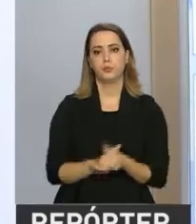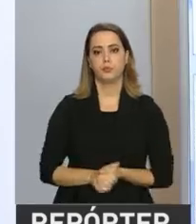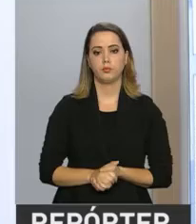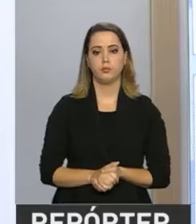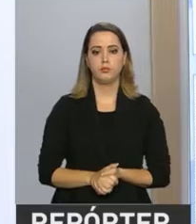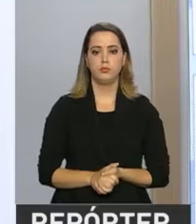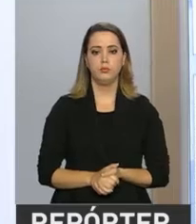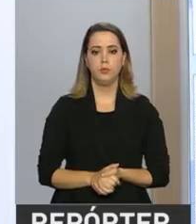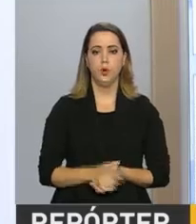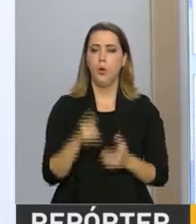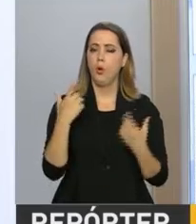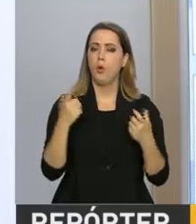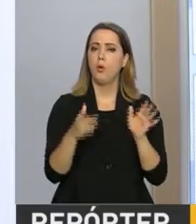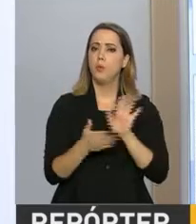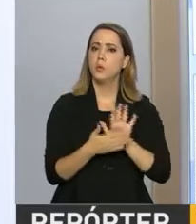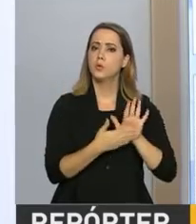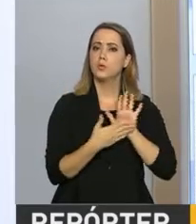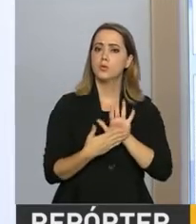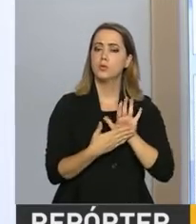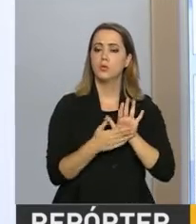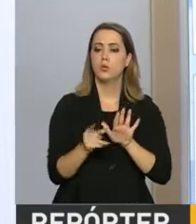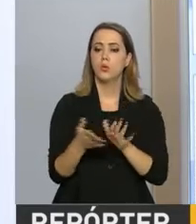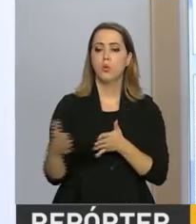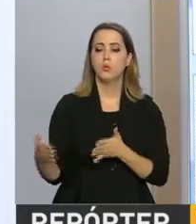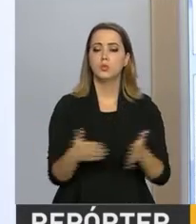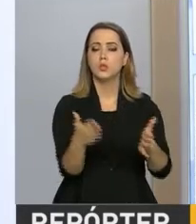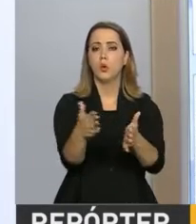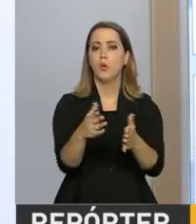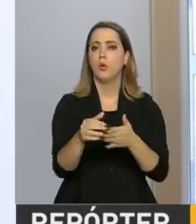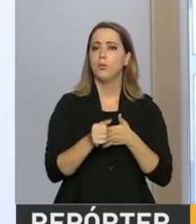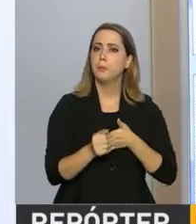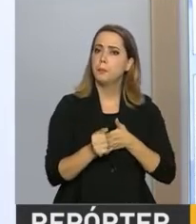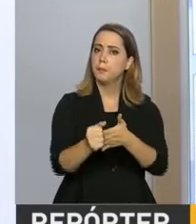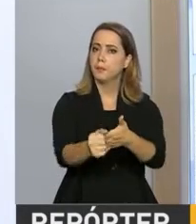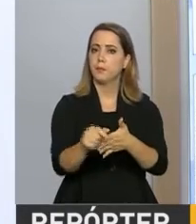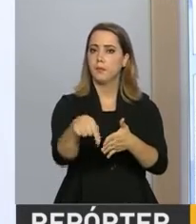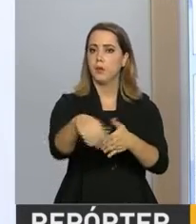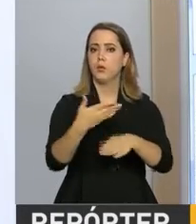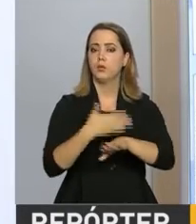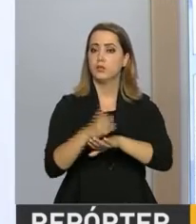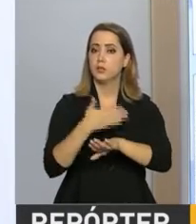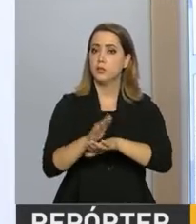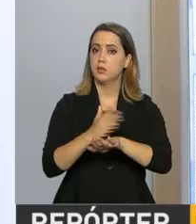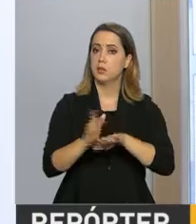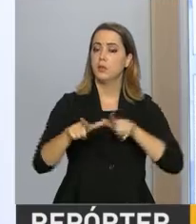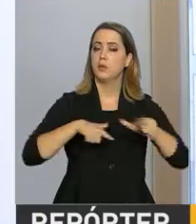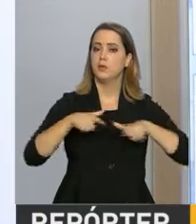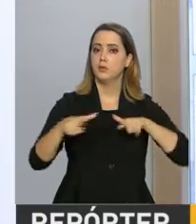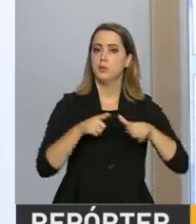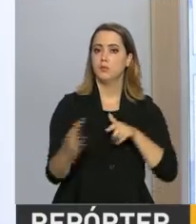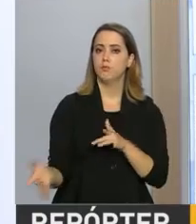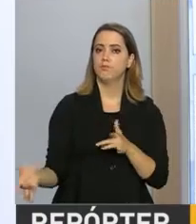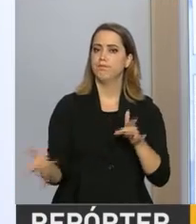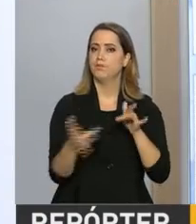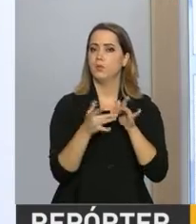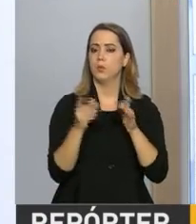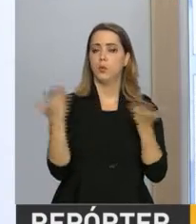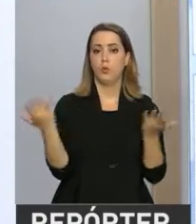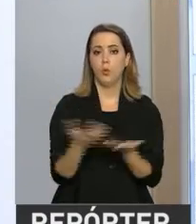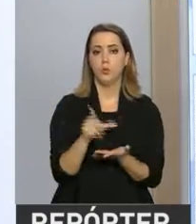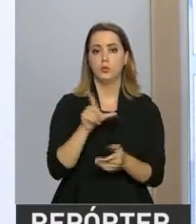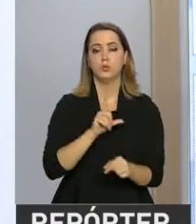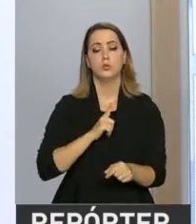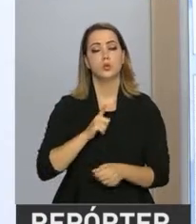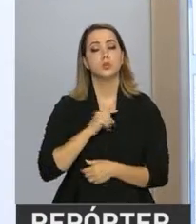direcionamento de qualificação profissional que vise o encontro a sincronia com que a do mercado de